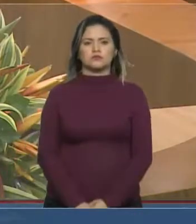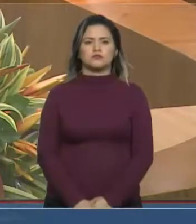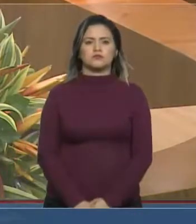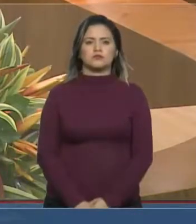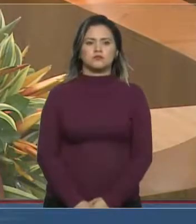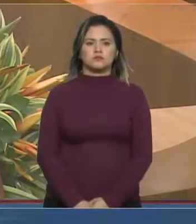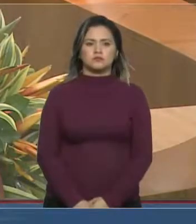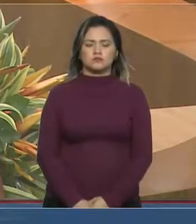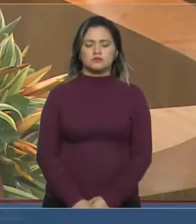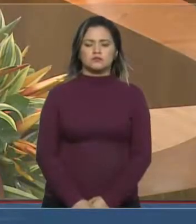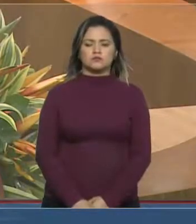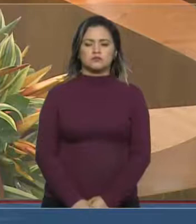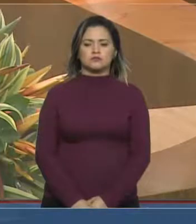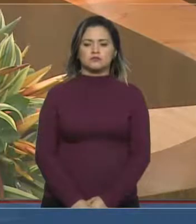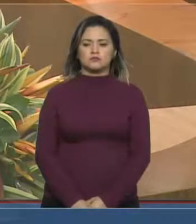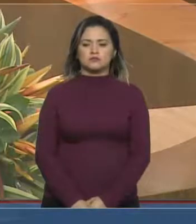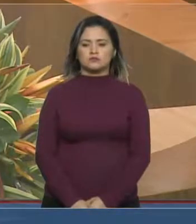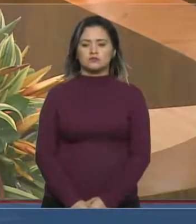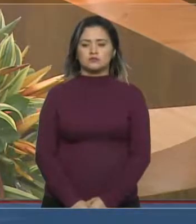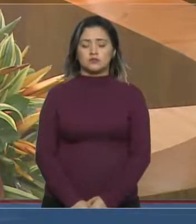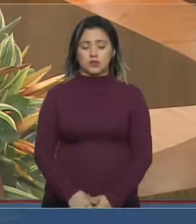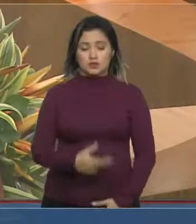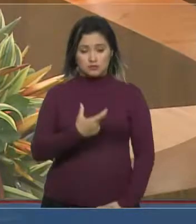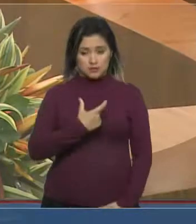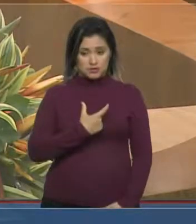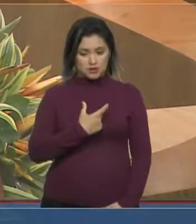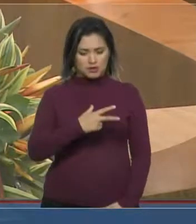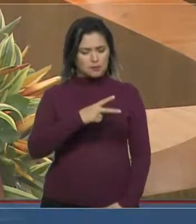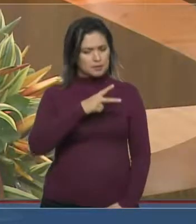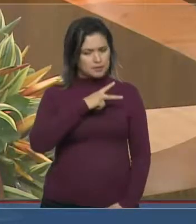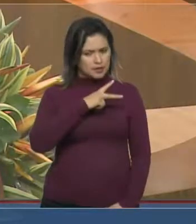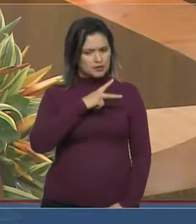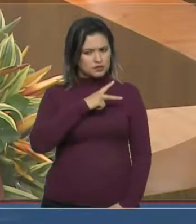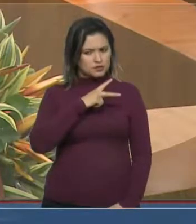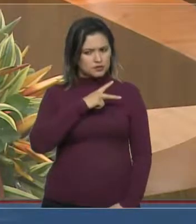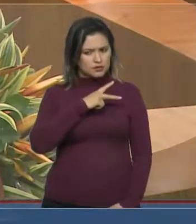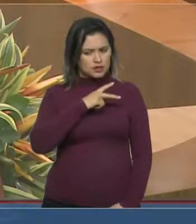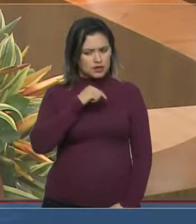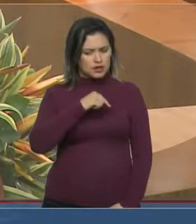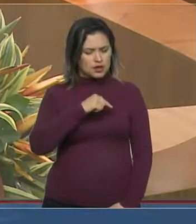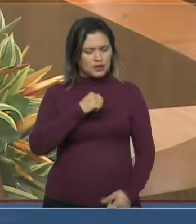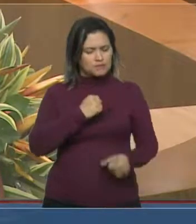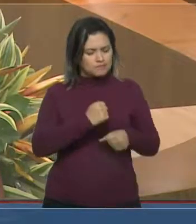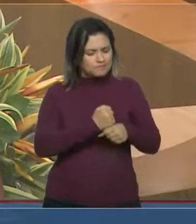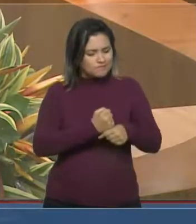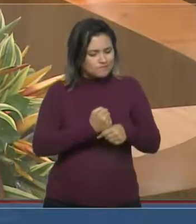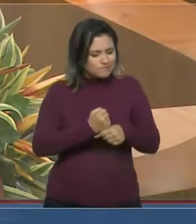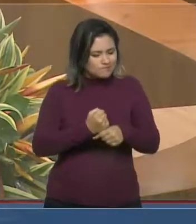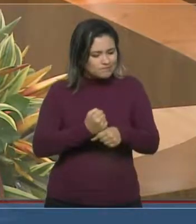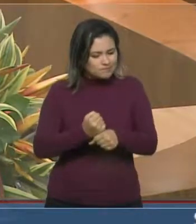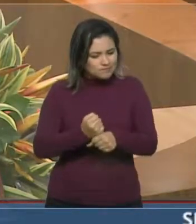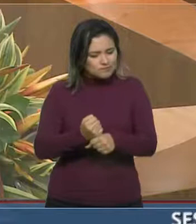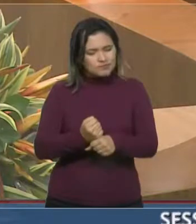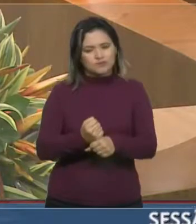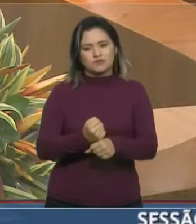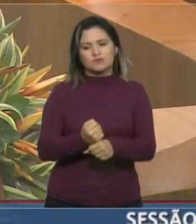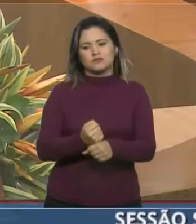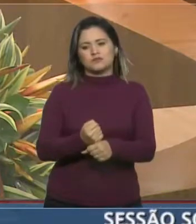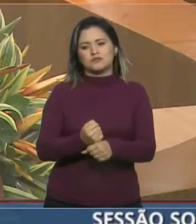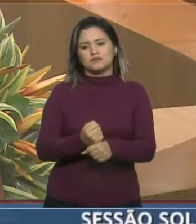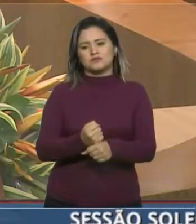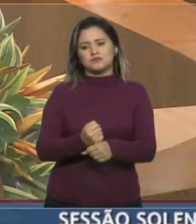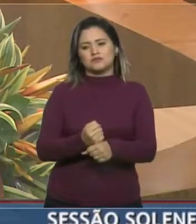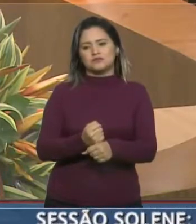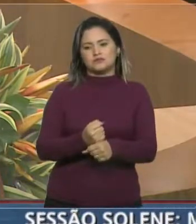Essa medalha tem uma particularidade. Ela é de décadas. Né? 99 é